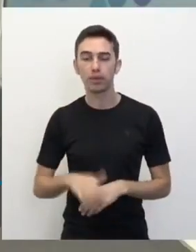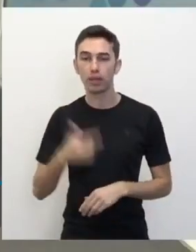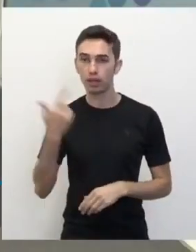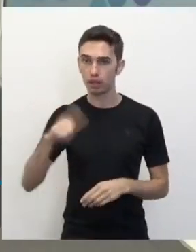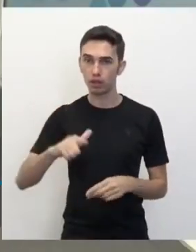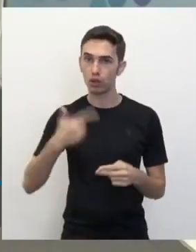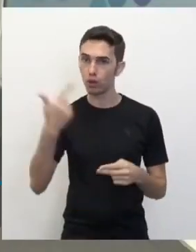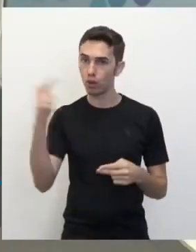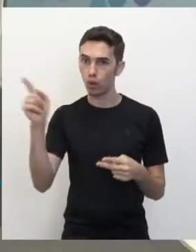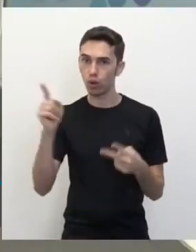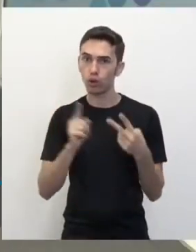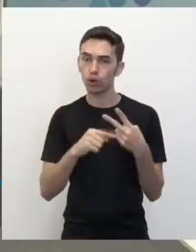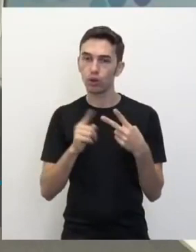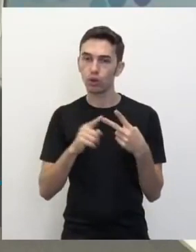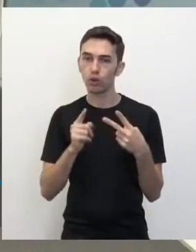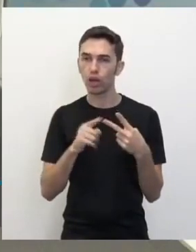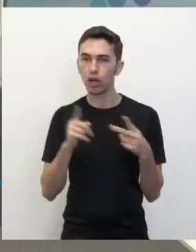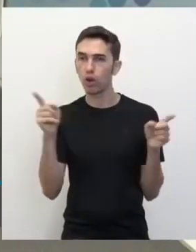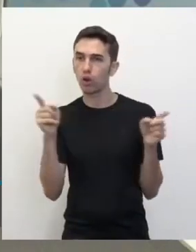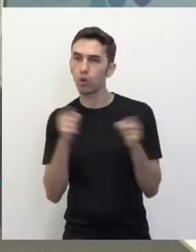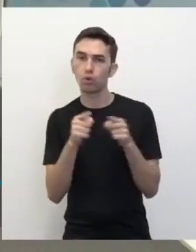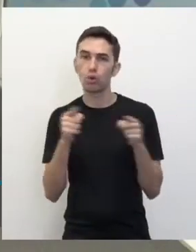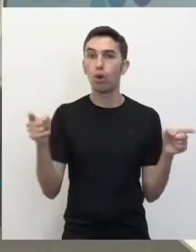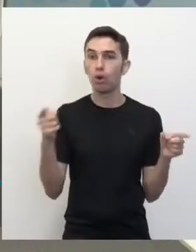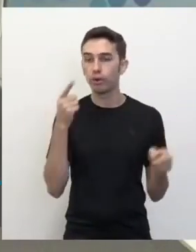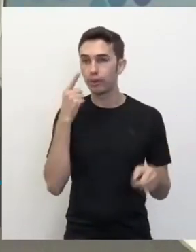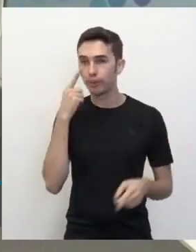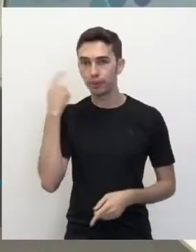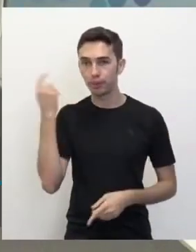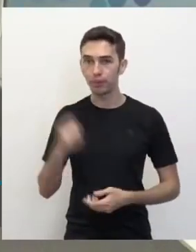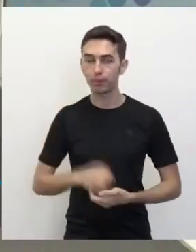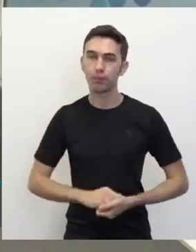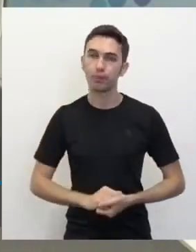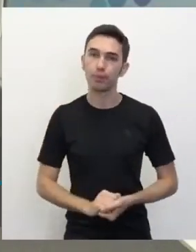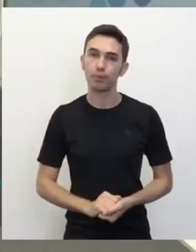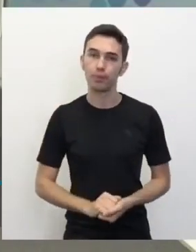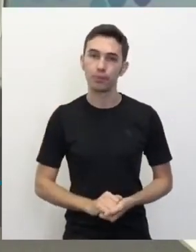turma? Será que é curto ou longo o próximo som?